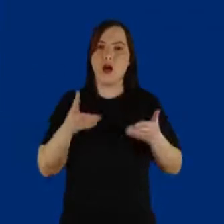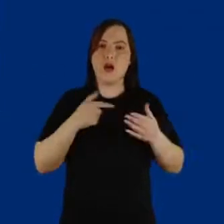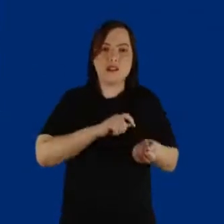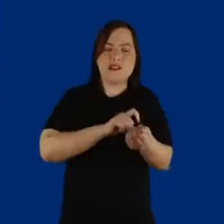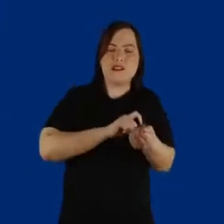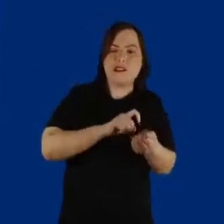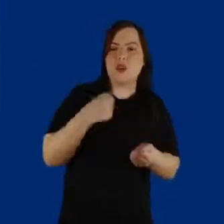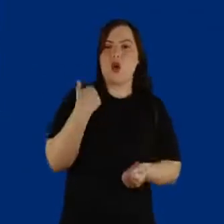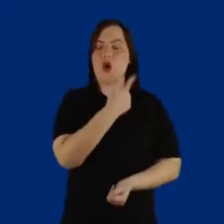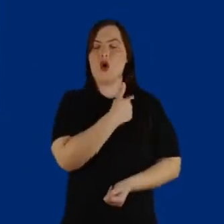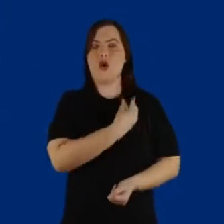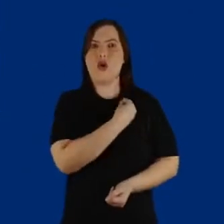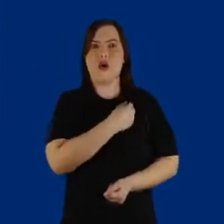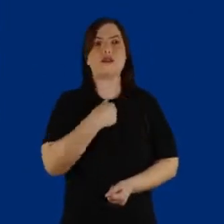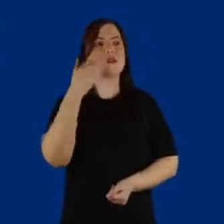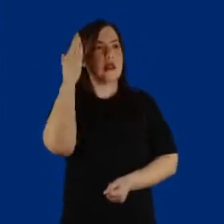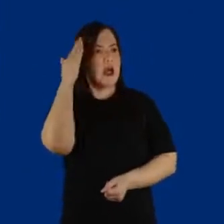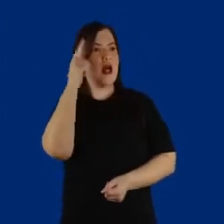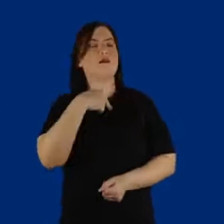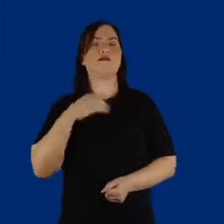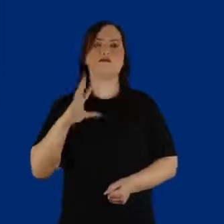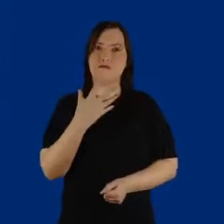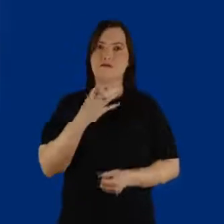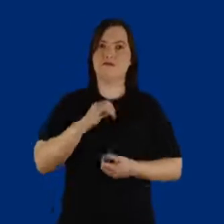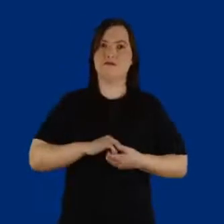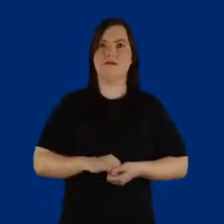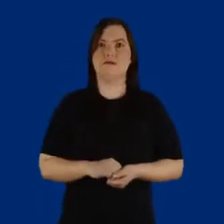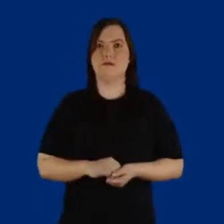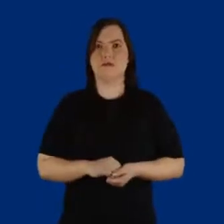estressante que nós estamos vivendo. Nós sabemos que isso acontece.